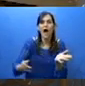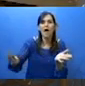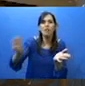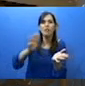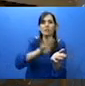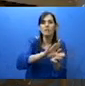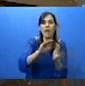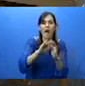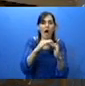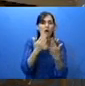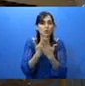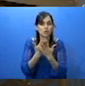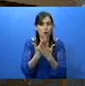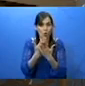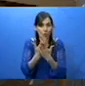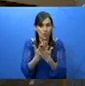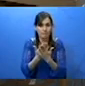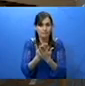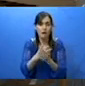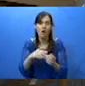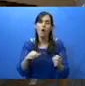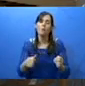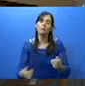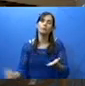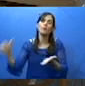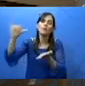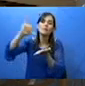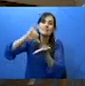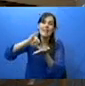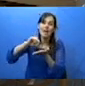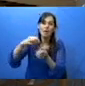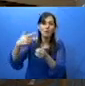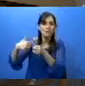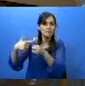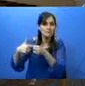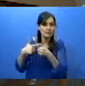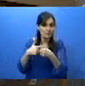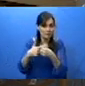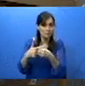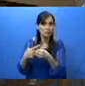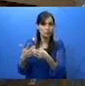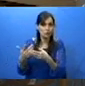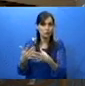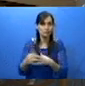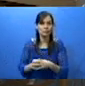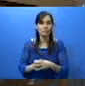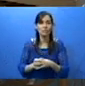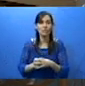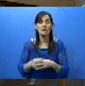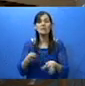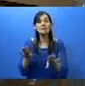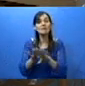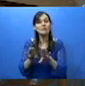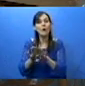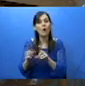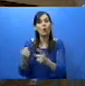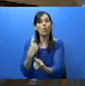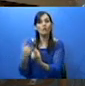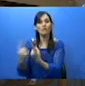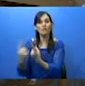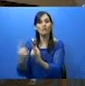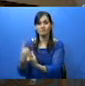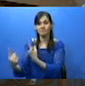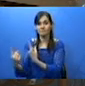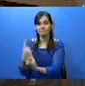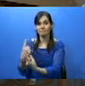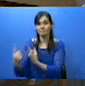escola, para ir até o centro da cidade, nas rodovias, ali, ó,